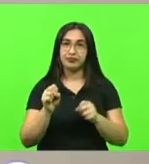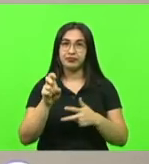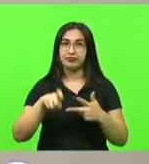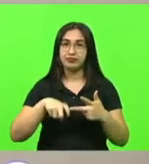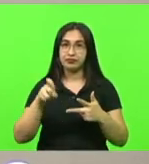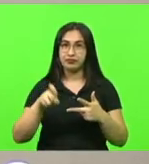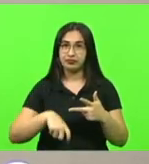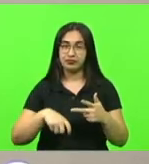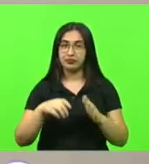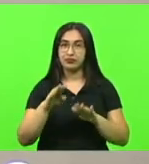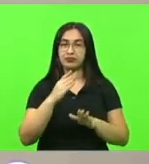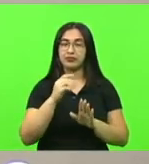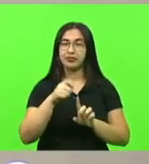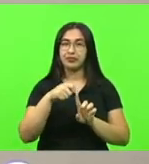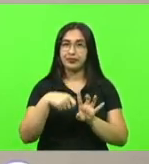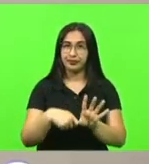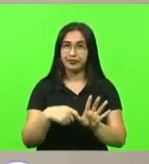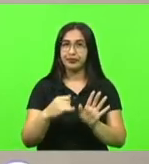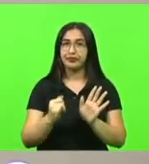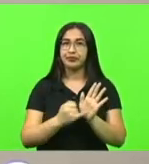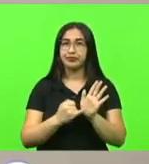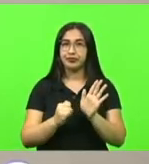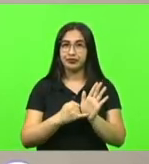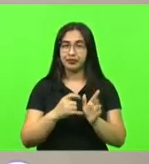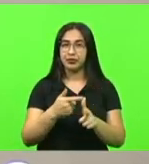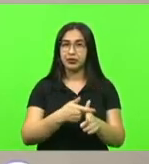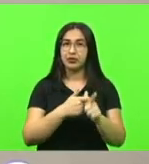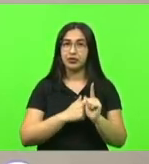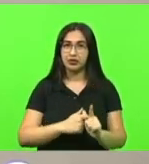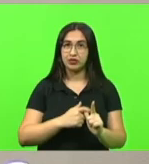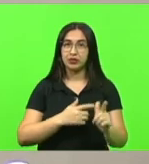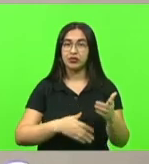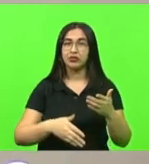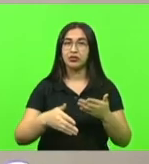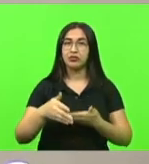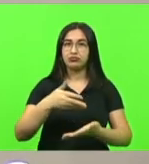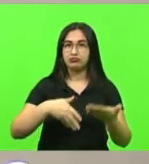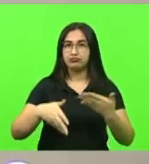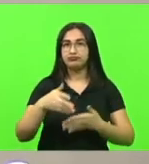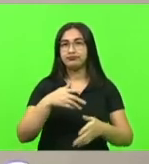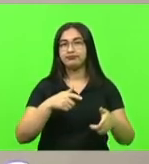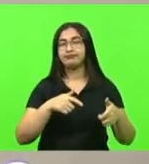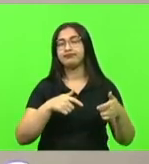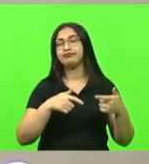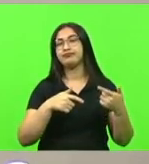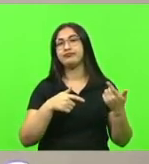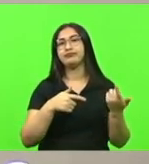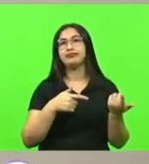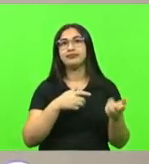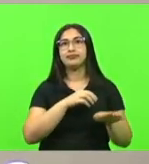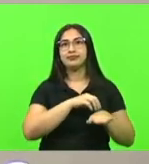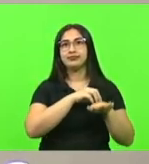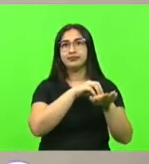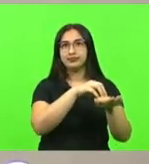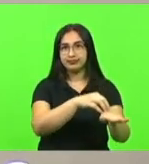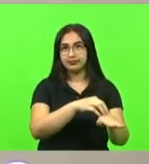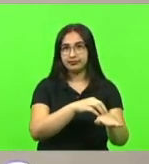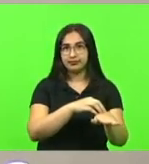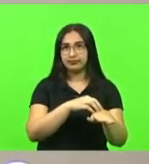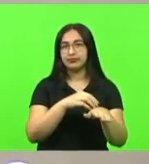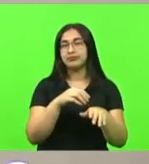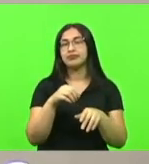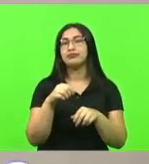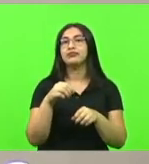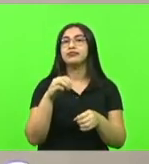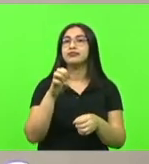conceder parcelamento de débito do imposto sobre operação relativa à circulação de mercadorias e sobre a prestação de serviços de transporte interestadual e